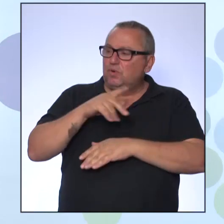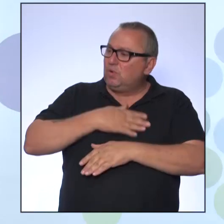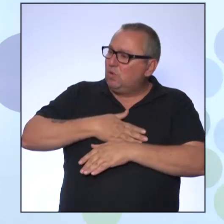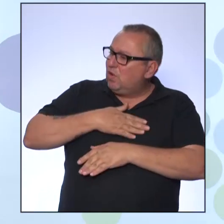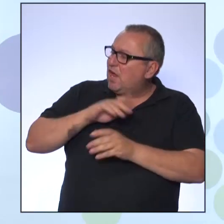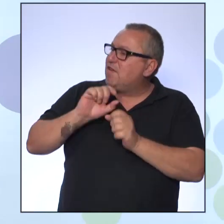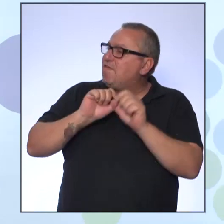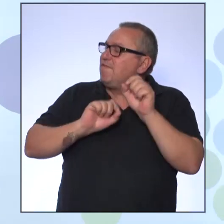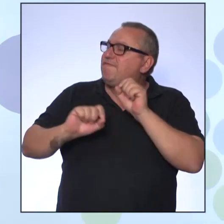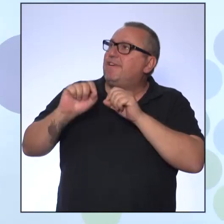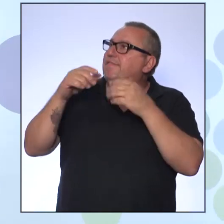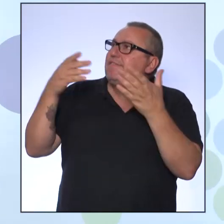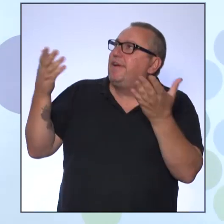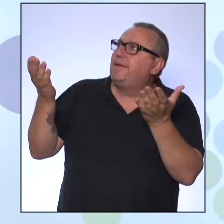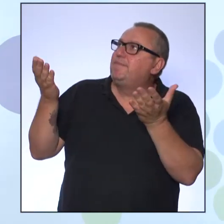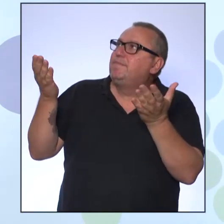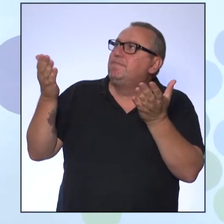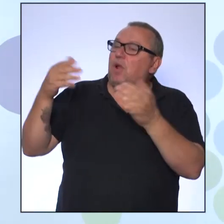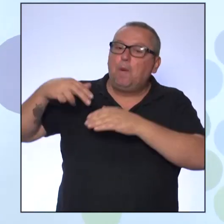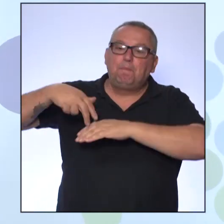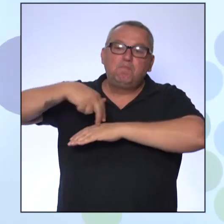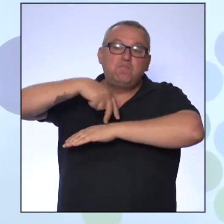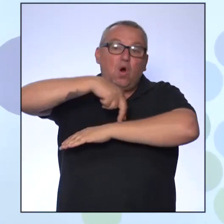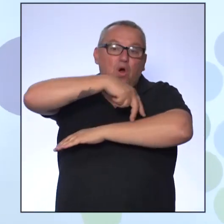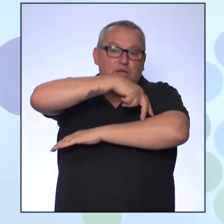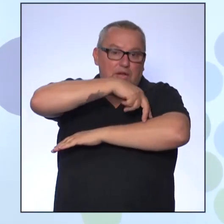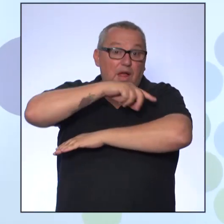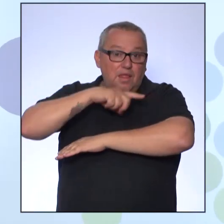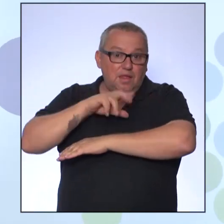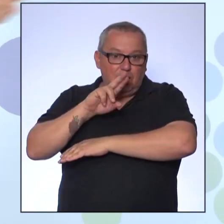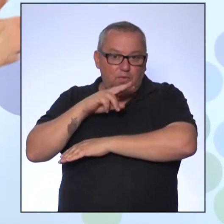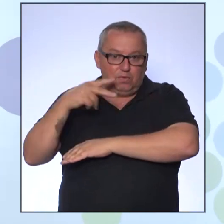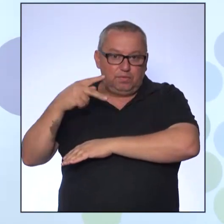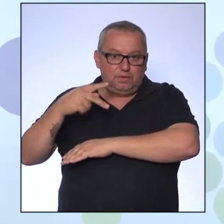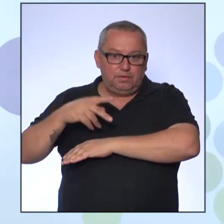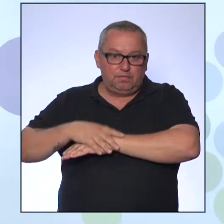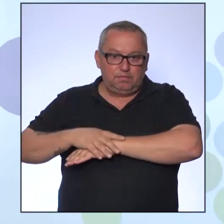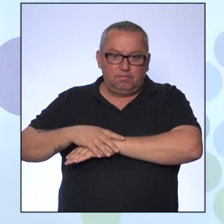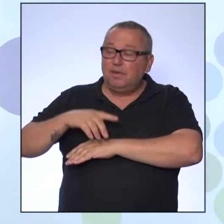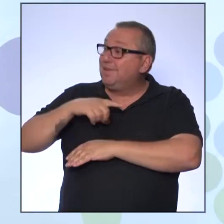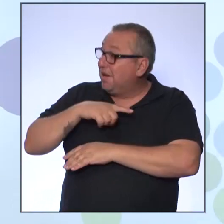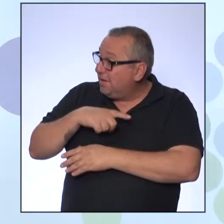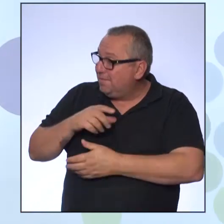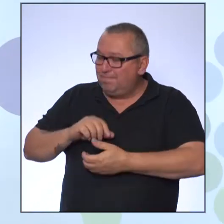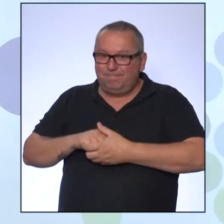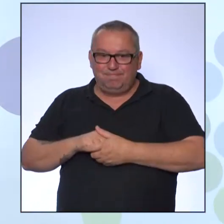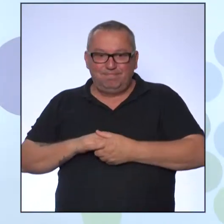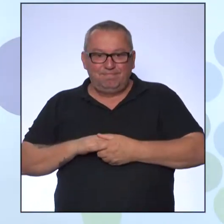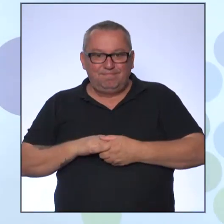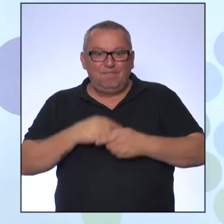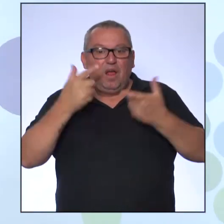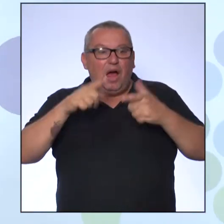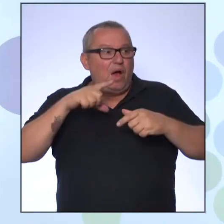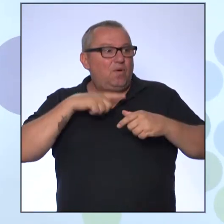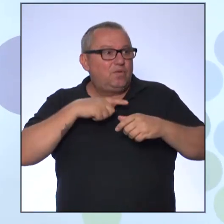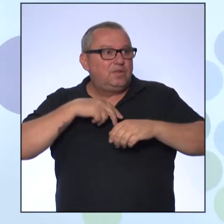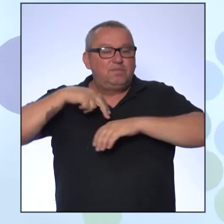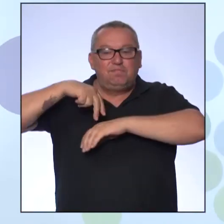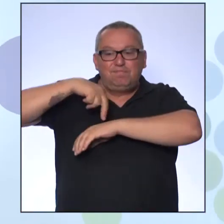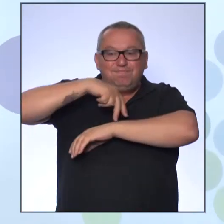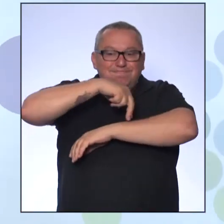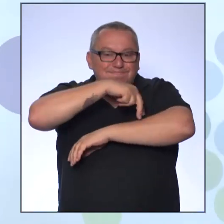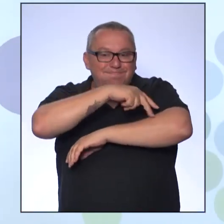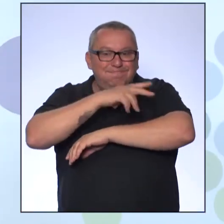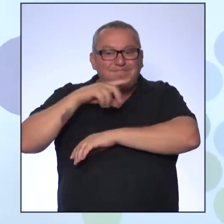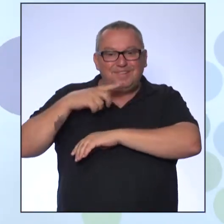de fazer moda. Tem na USP? A gente vai falar, tem. Onde tem essa